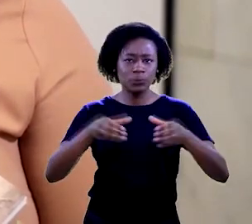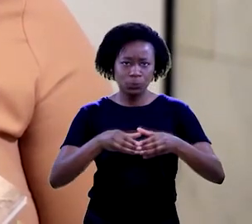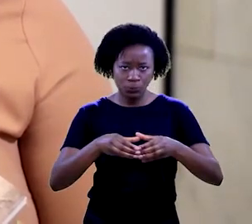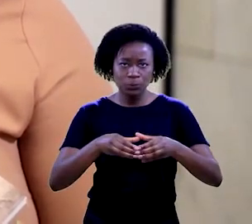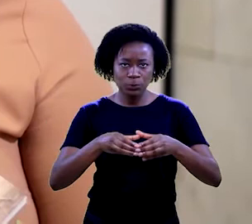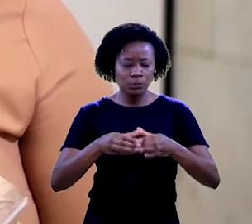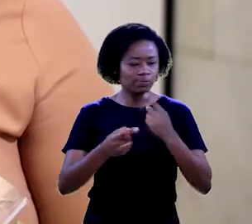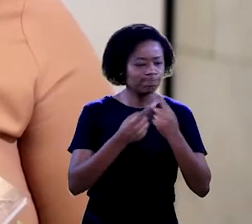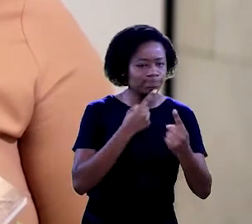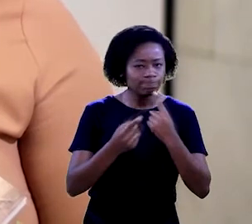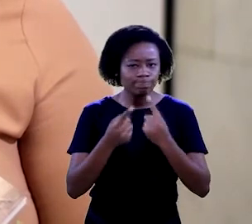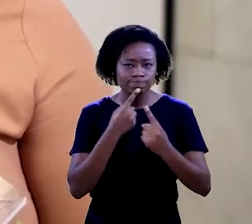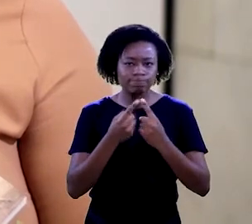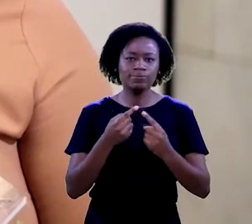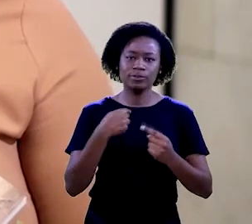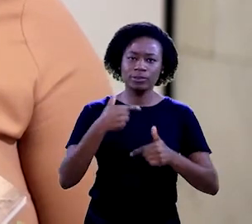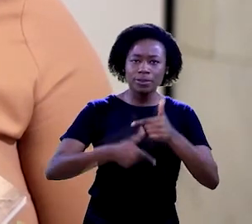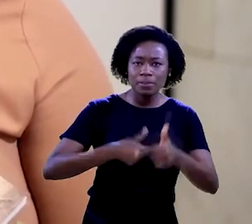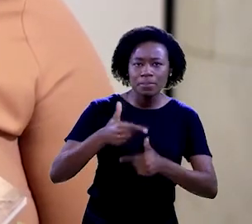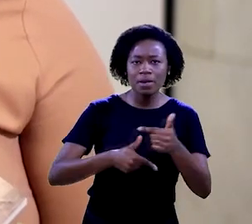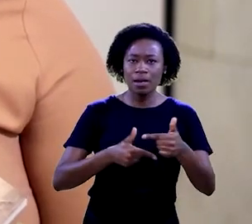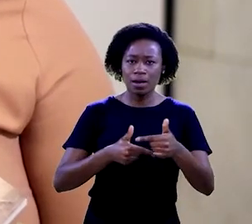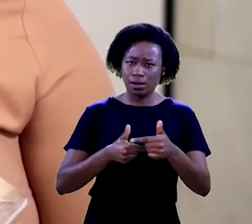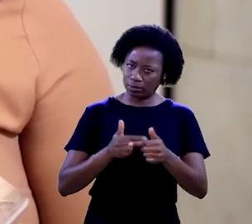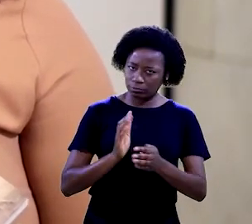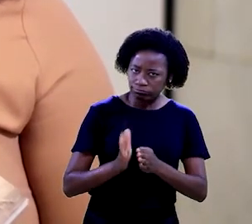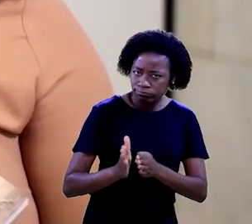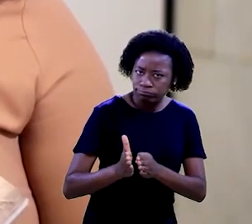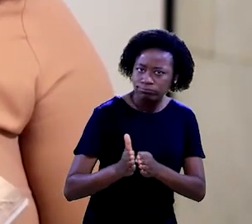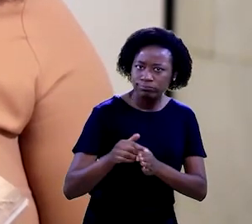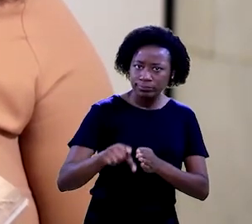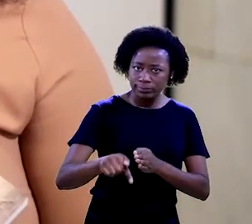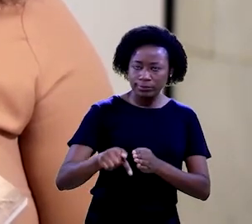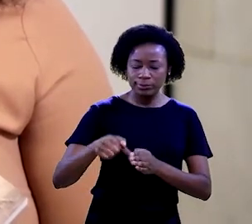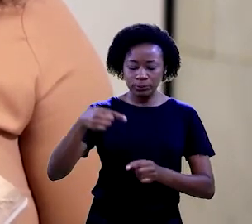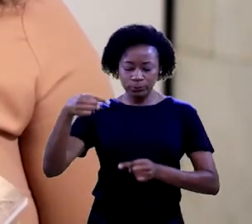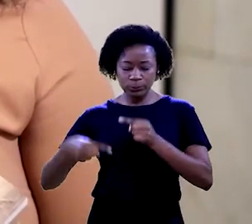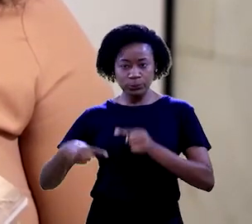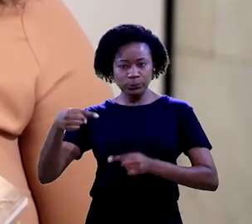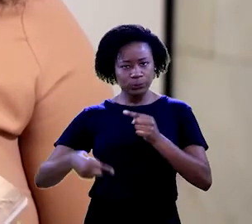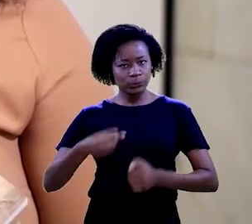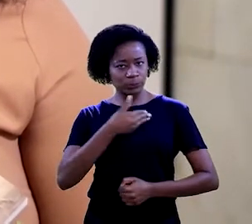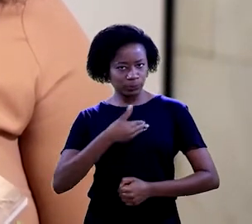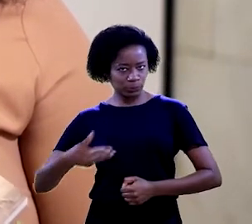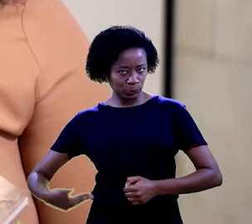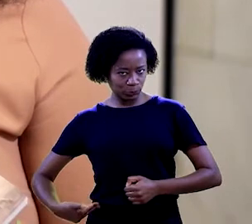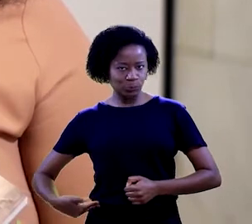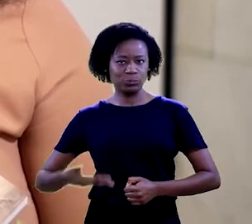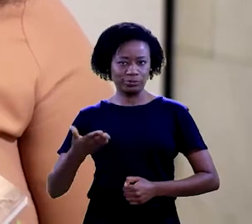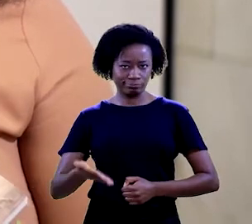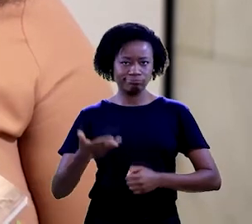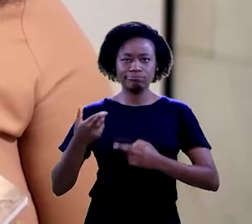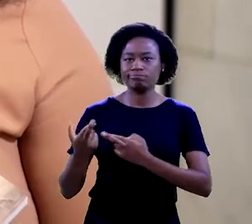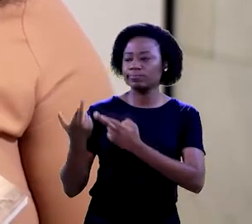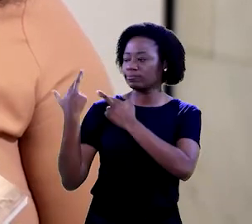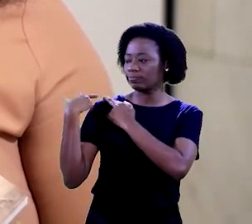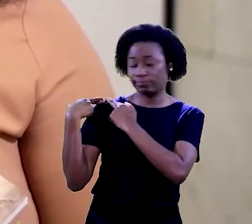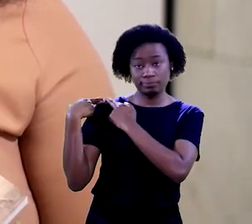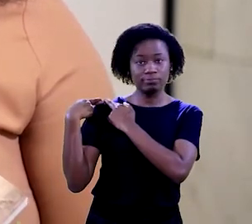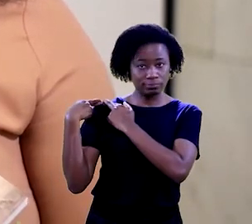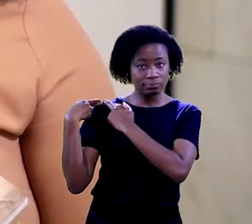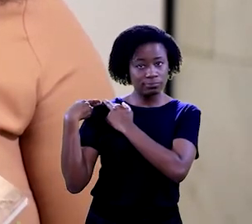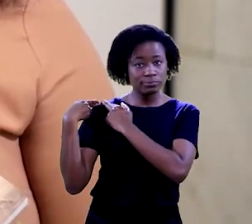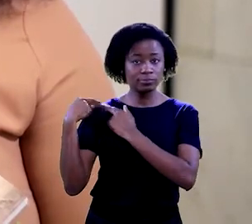nossa equipe trabalhado nesse sentido, que a política pública, apesar de uma grande